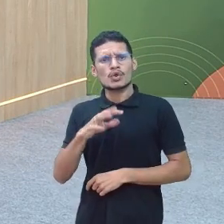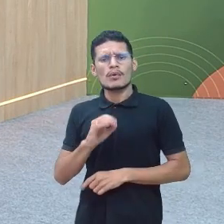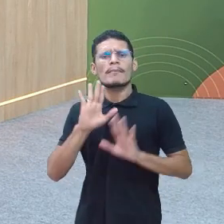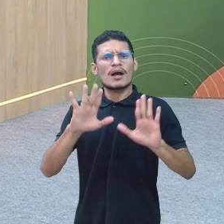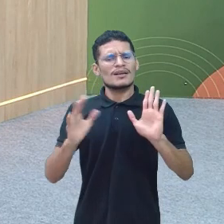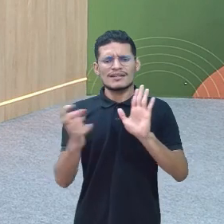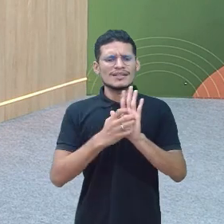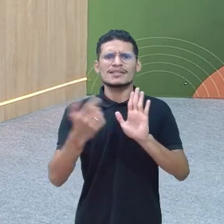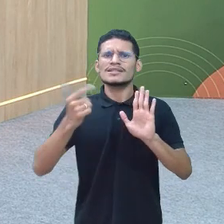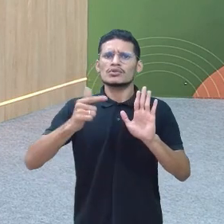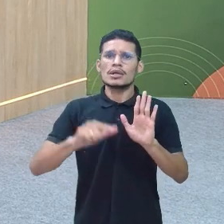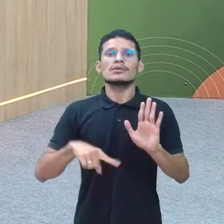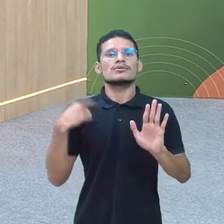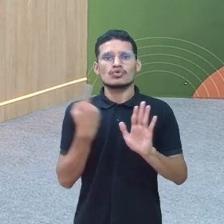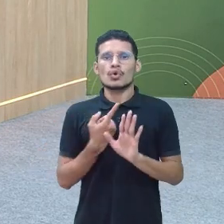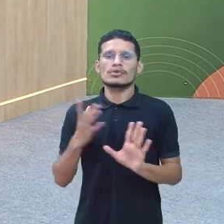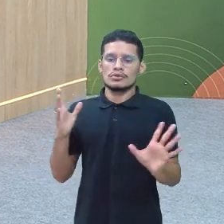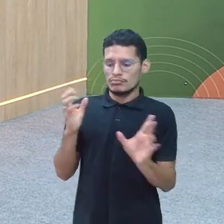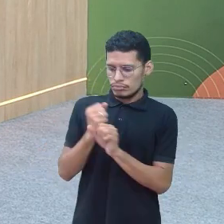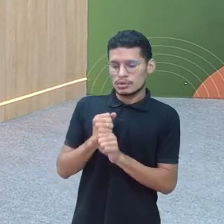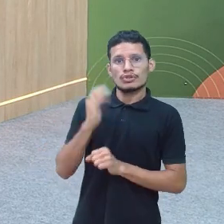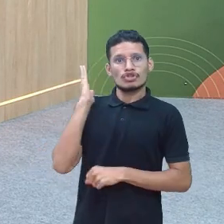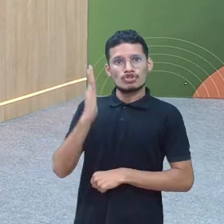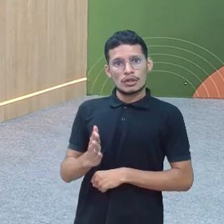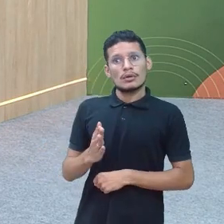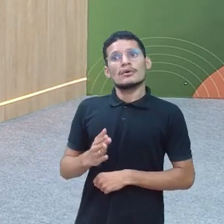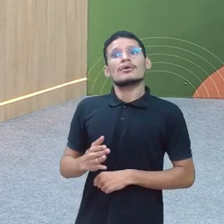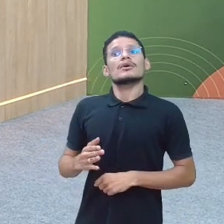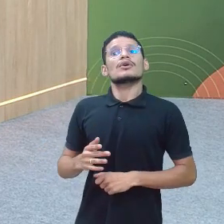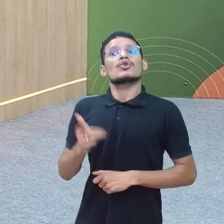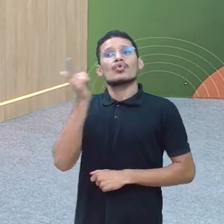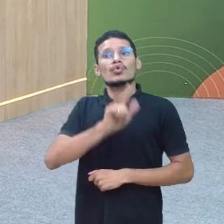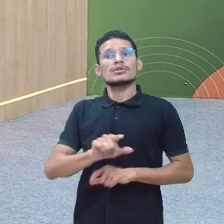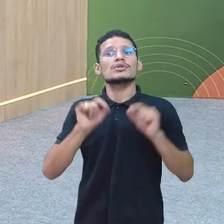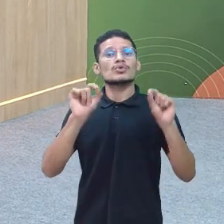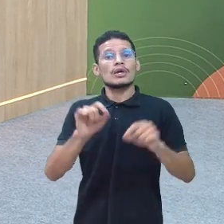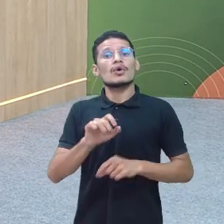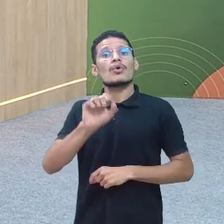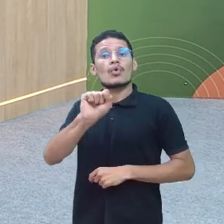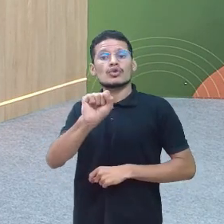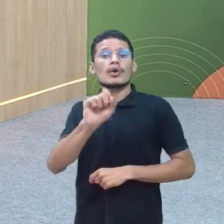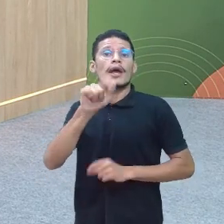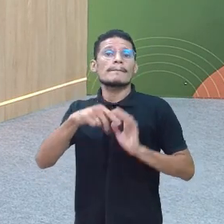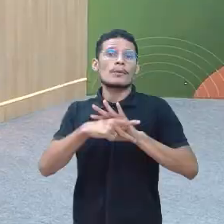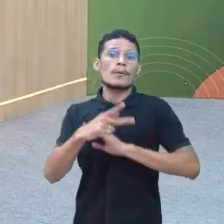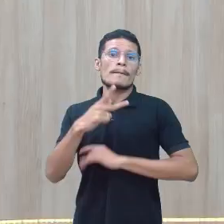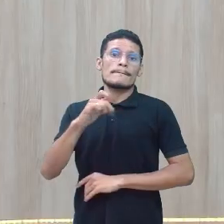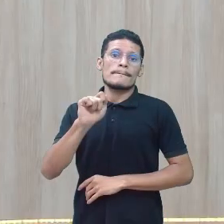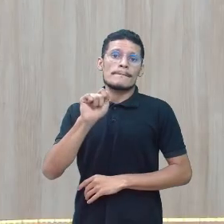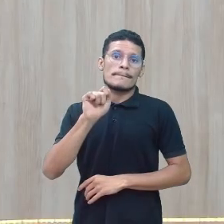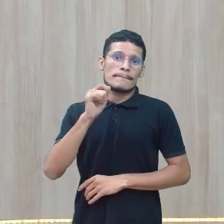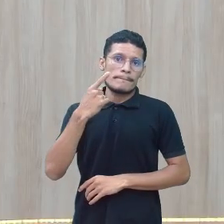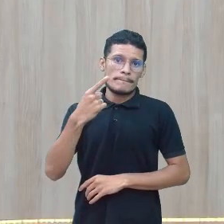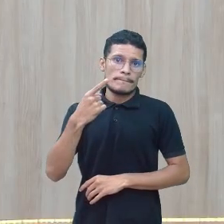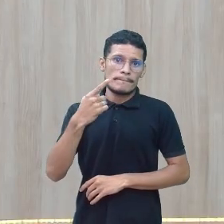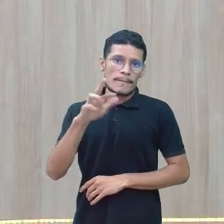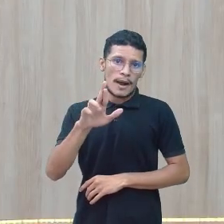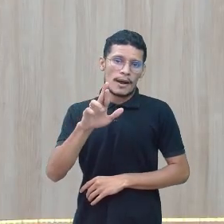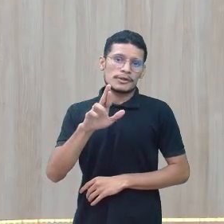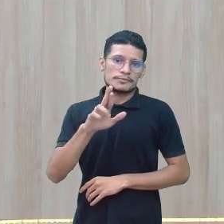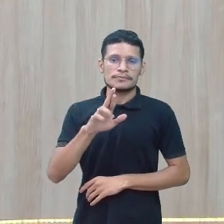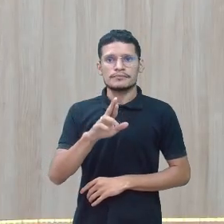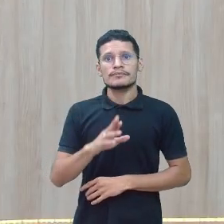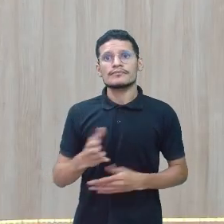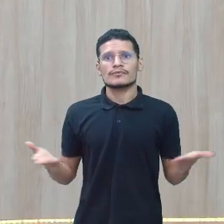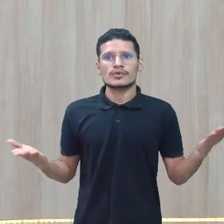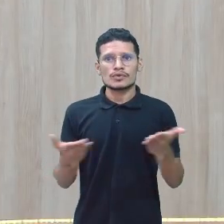no centro. Então, a gente faz essa média aritmética para calcular quando a quantidade de termos for par, beleza? E aí eu